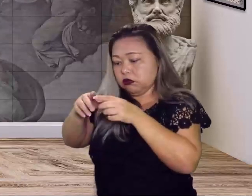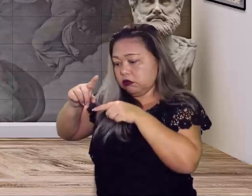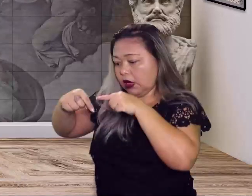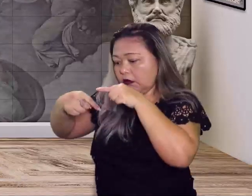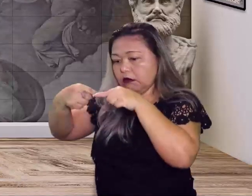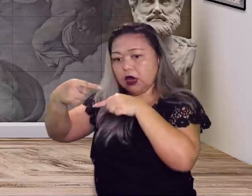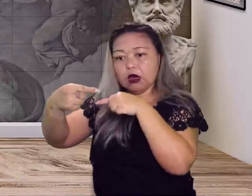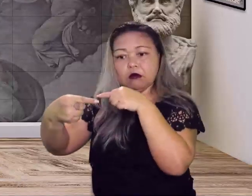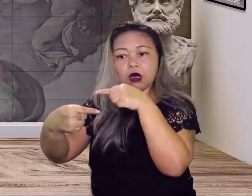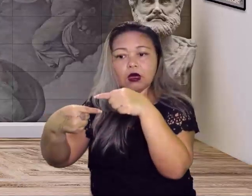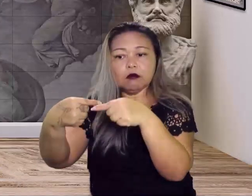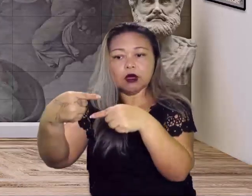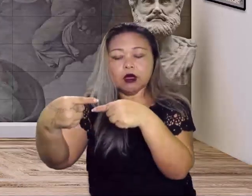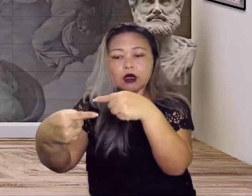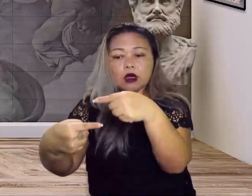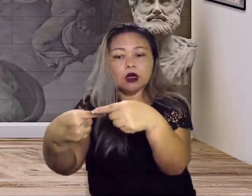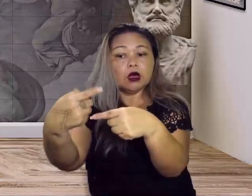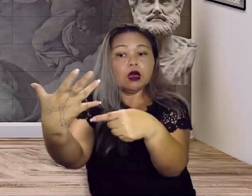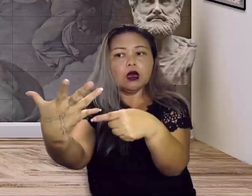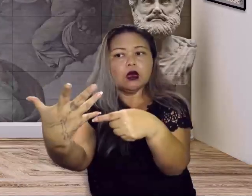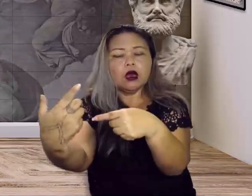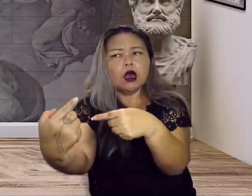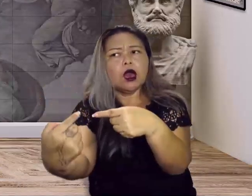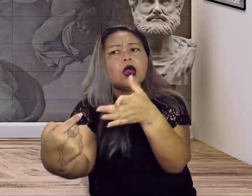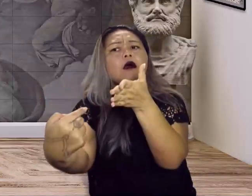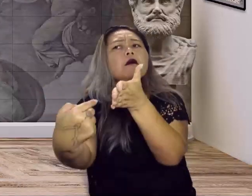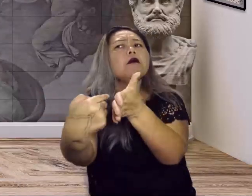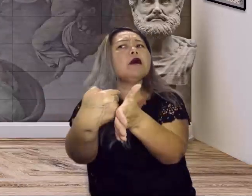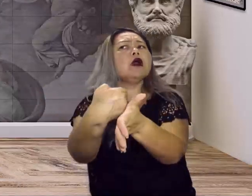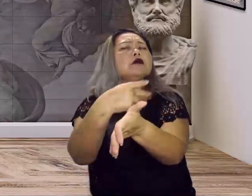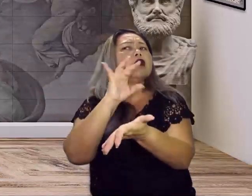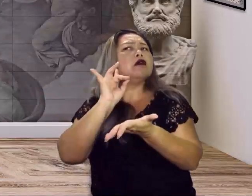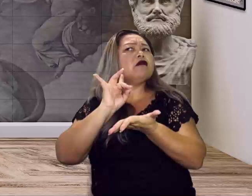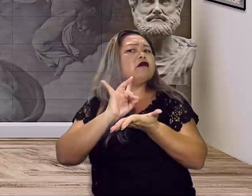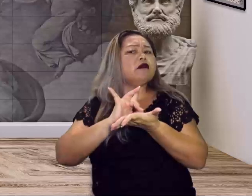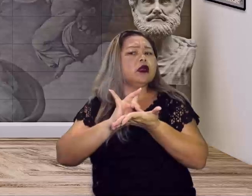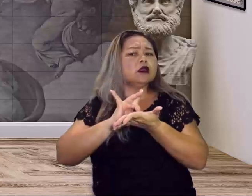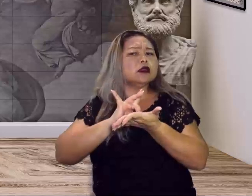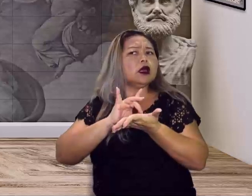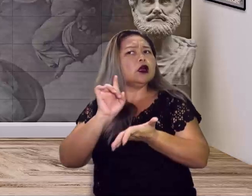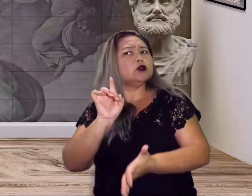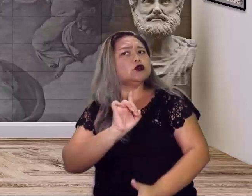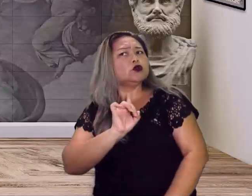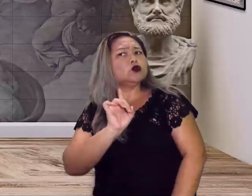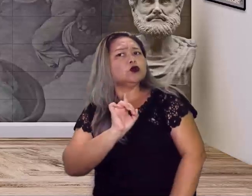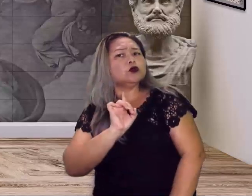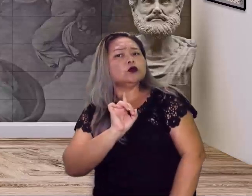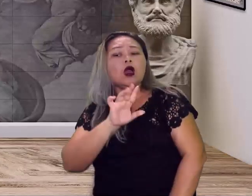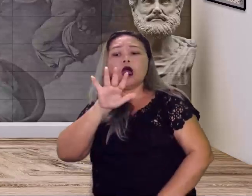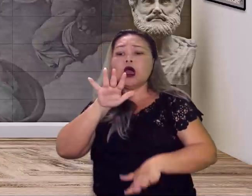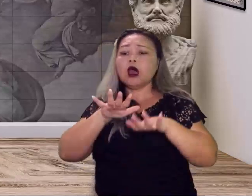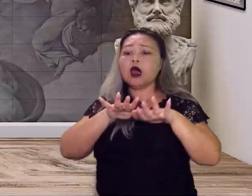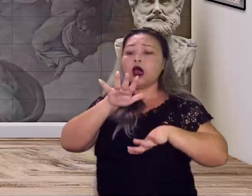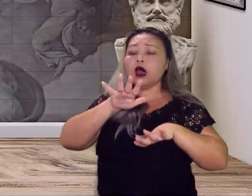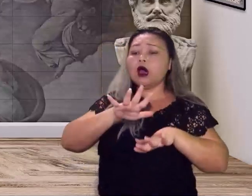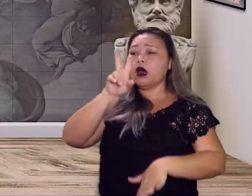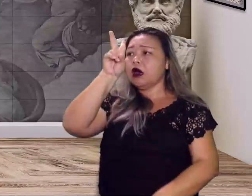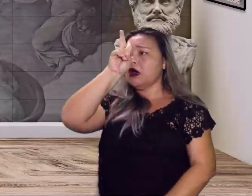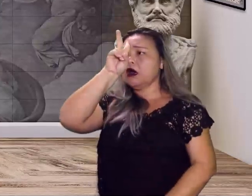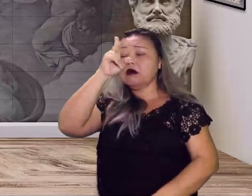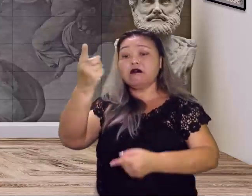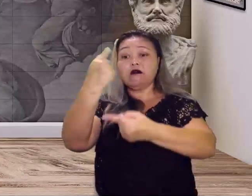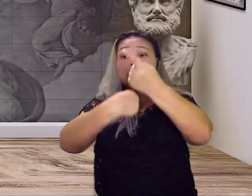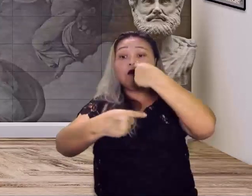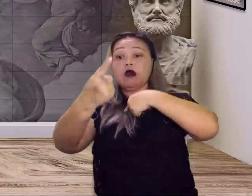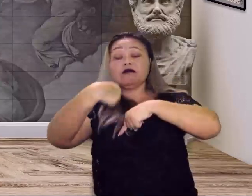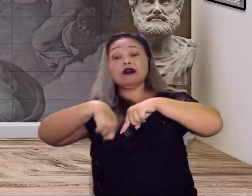fila de pessoas, querer questionar se é verdadeiro ou não. Essa história aqui eu contei no início aqui, tá? E às vezes, se essa história retornar,